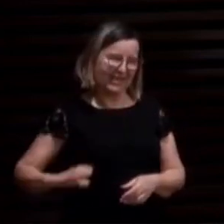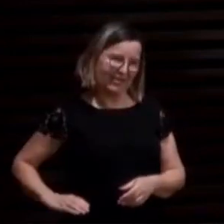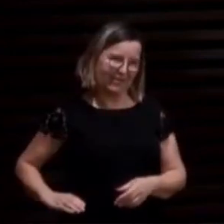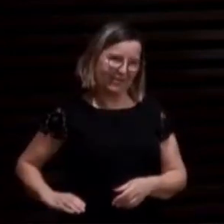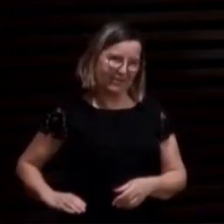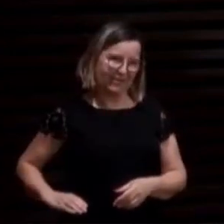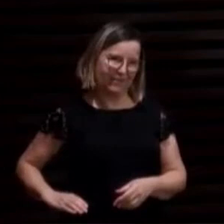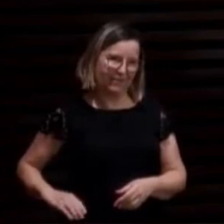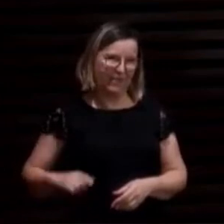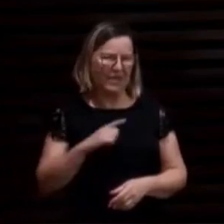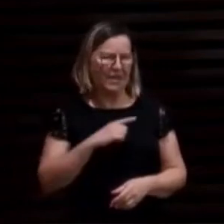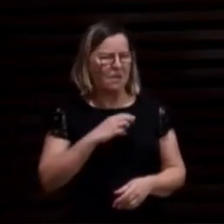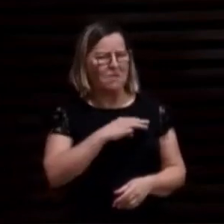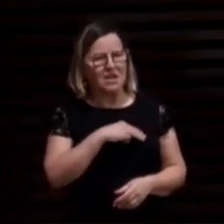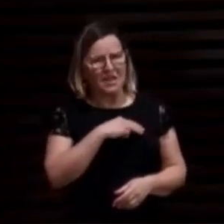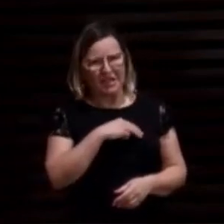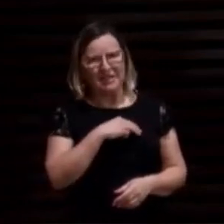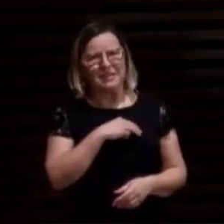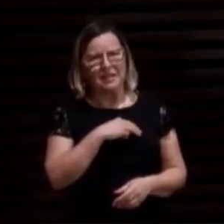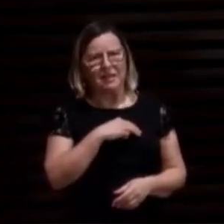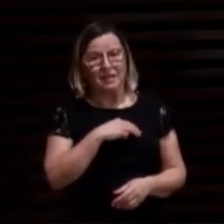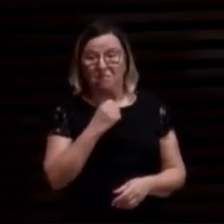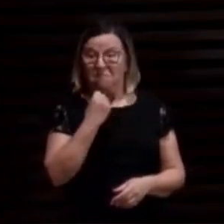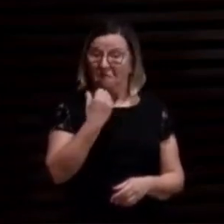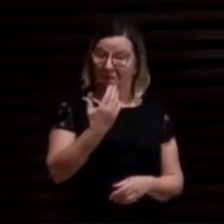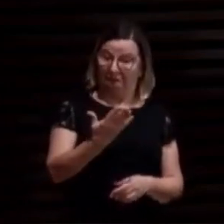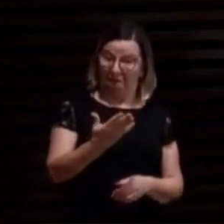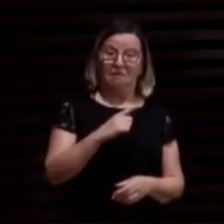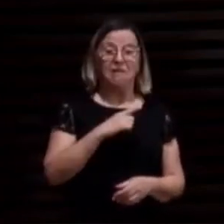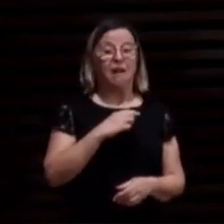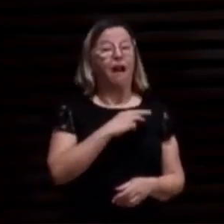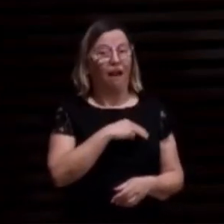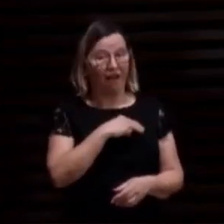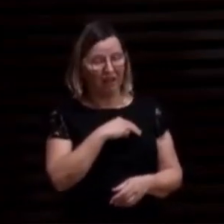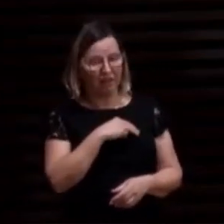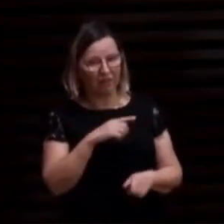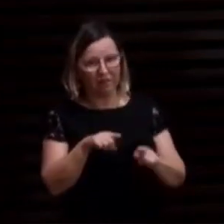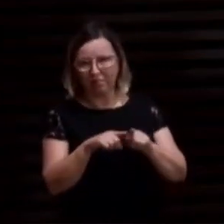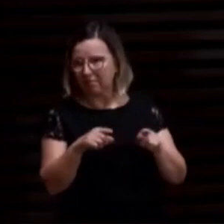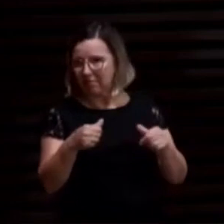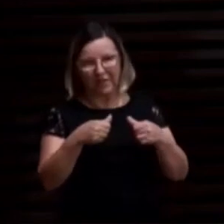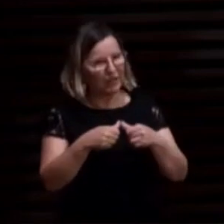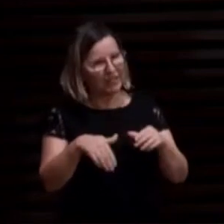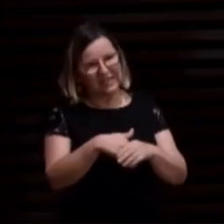Tem ministério, e é ministério eficiente. Tem ministério, mas não está em Cristo.